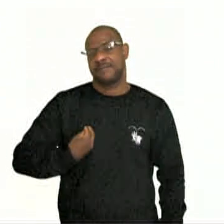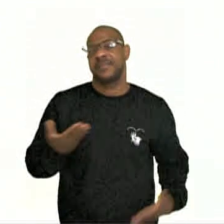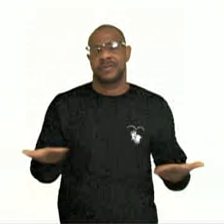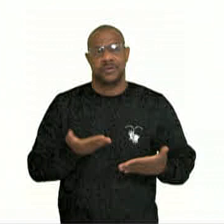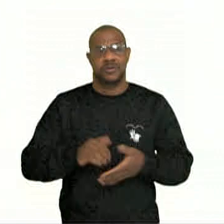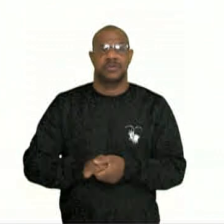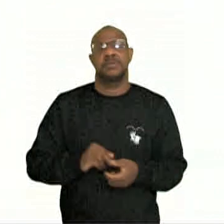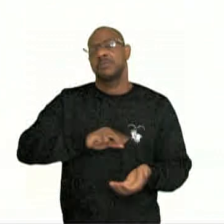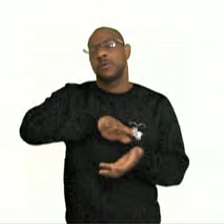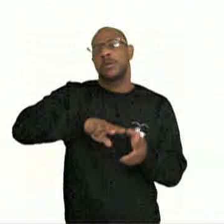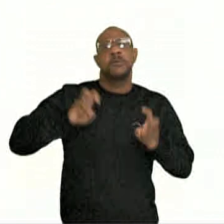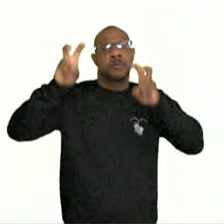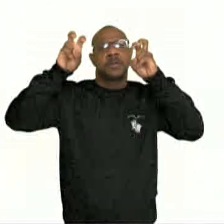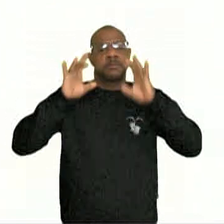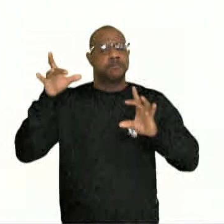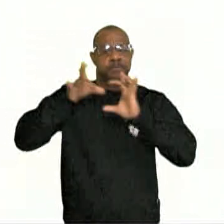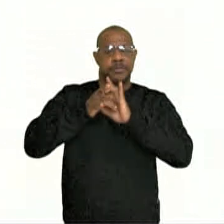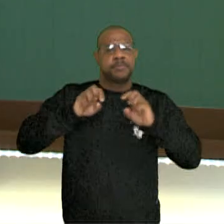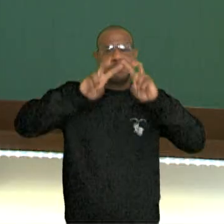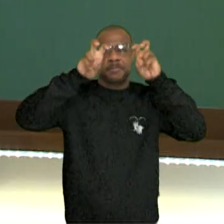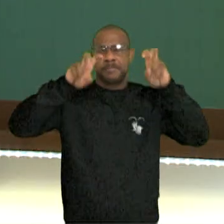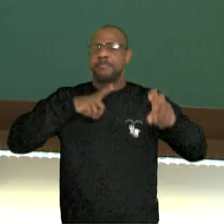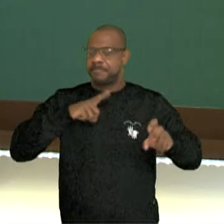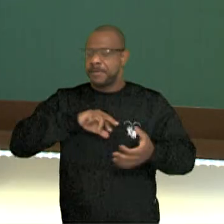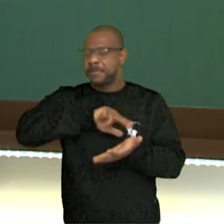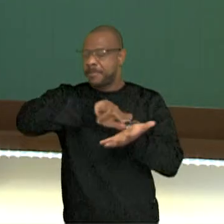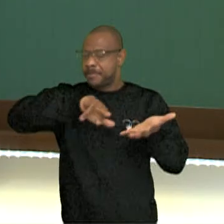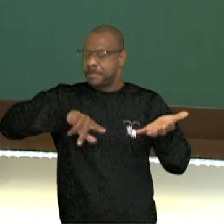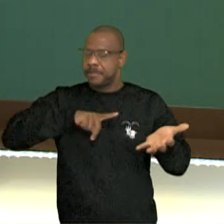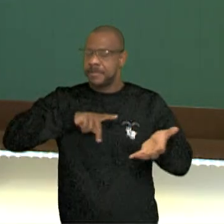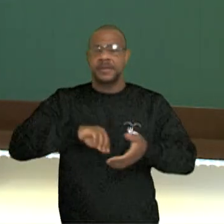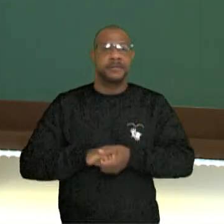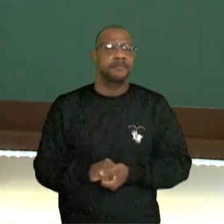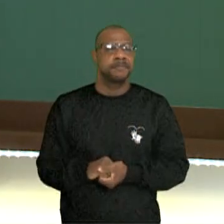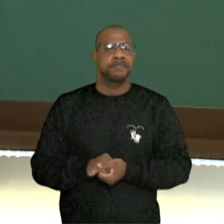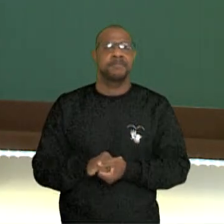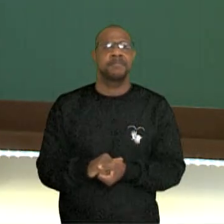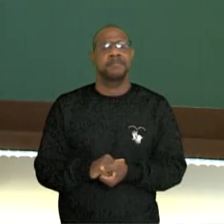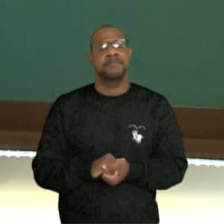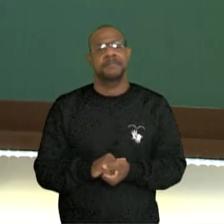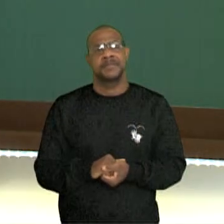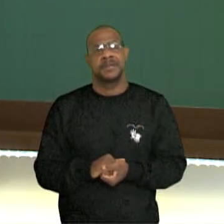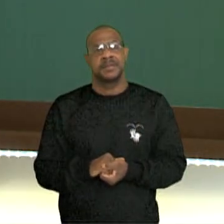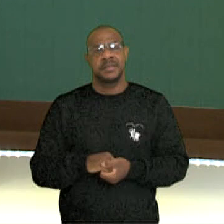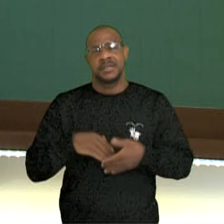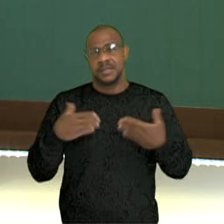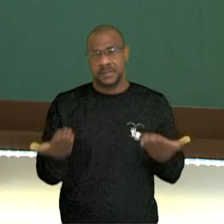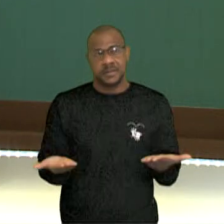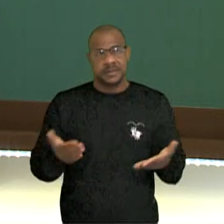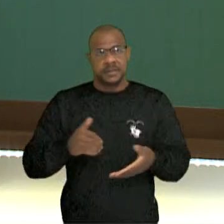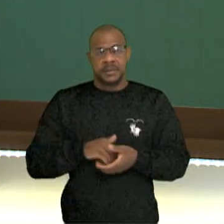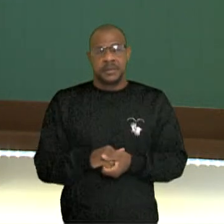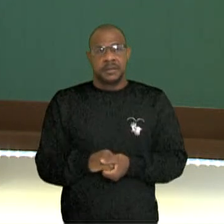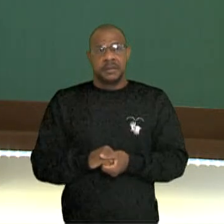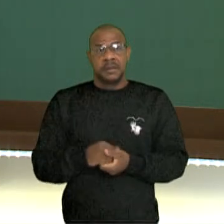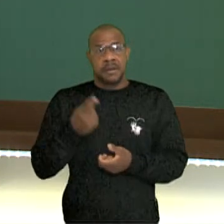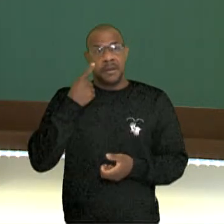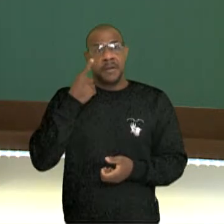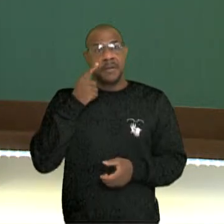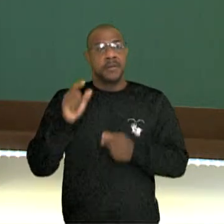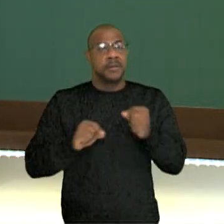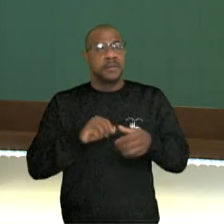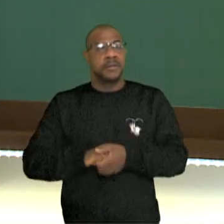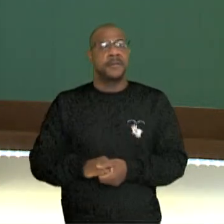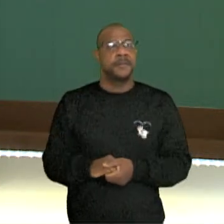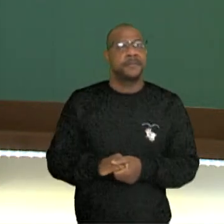tantos outros temas que fazem parte da nossa vida, do nosso cotidiano, certo? Vamos relembrar aqui